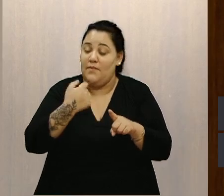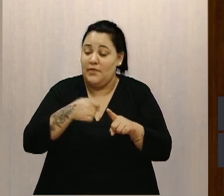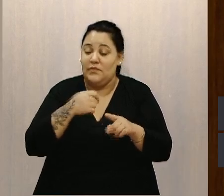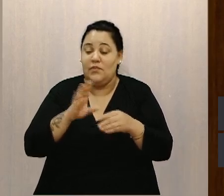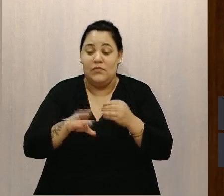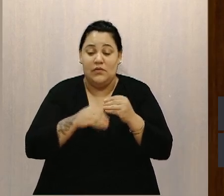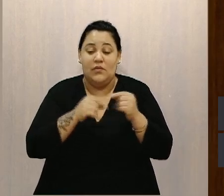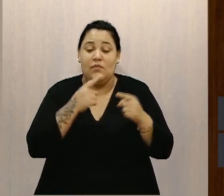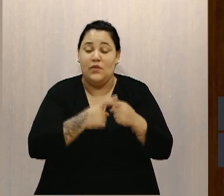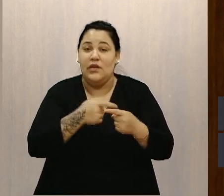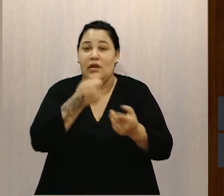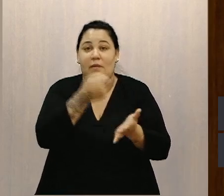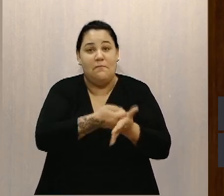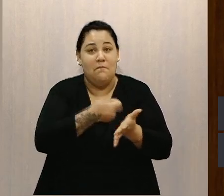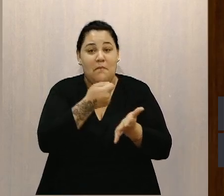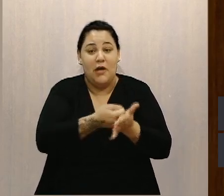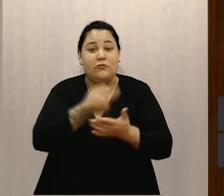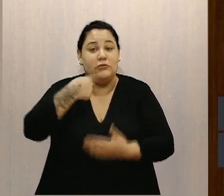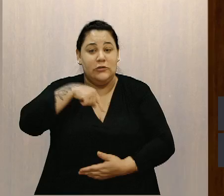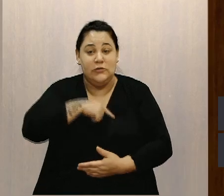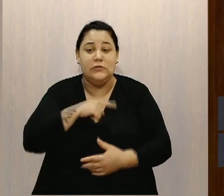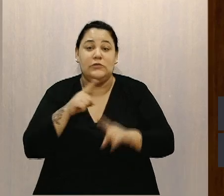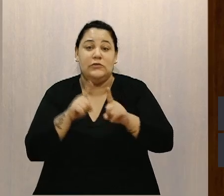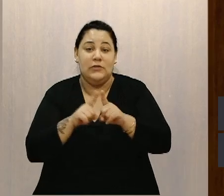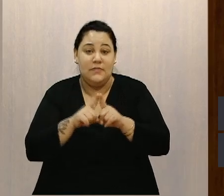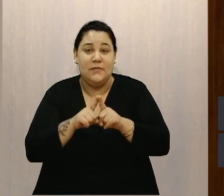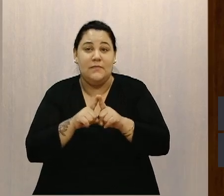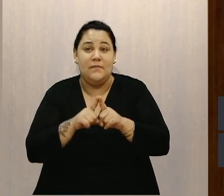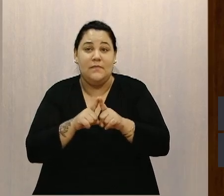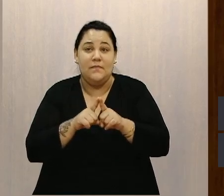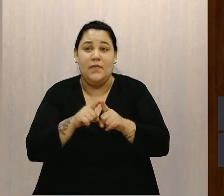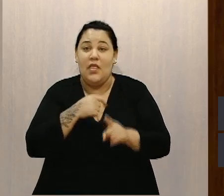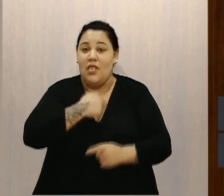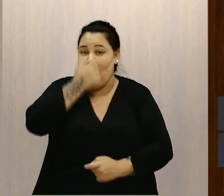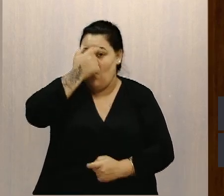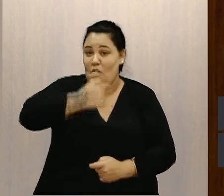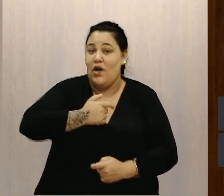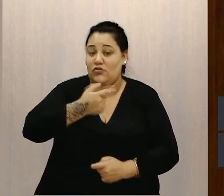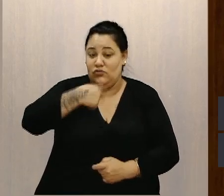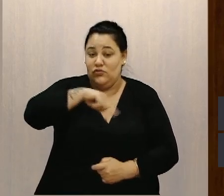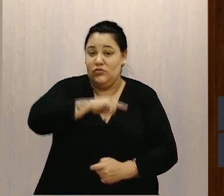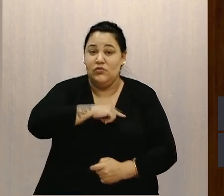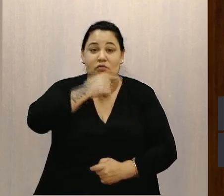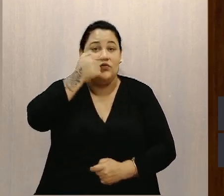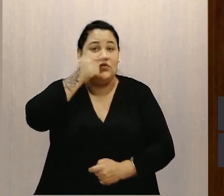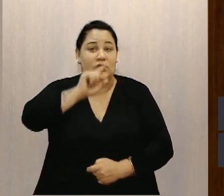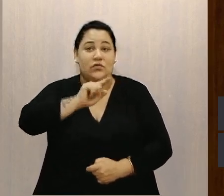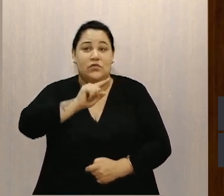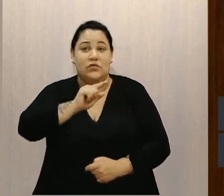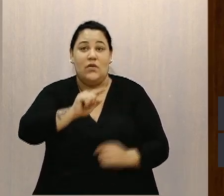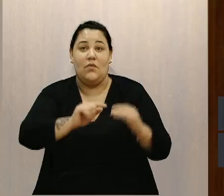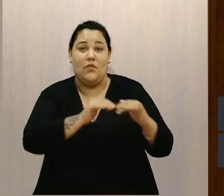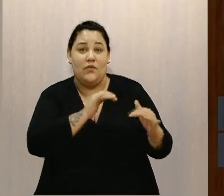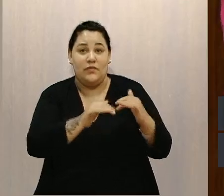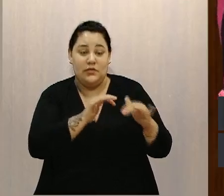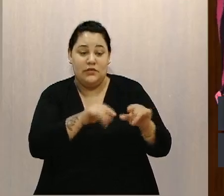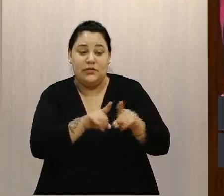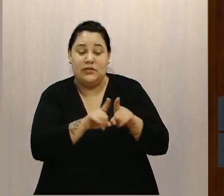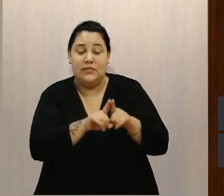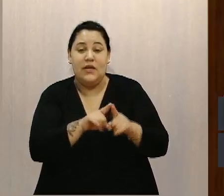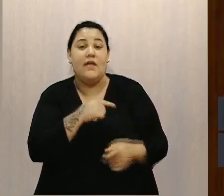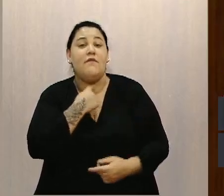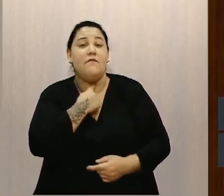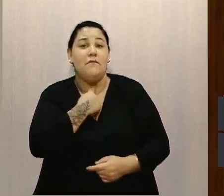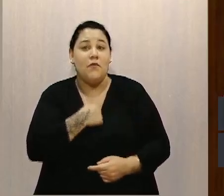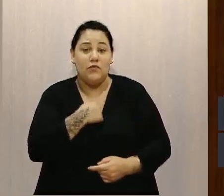luta realmente nossa. Então, eu acho que como nós conquistamos pela mobilização e pela vontade